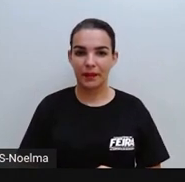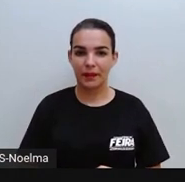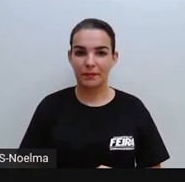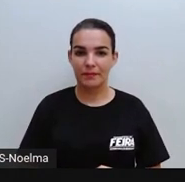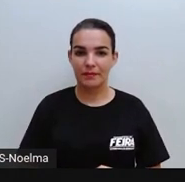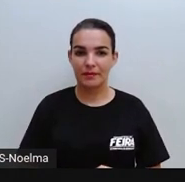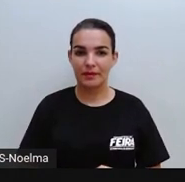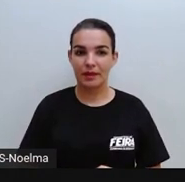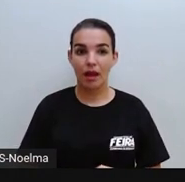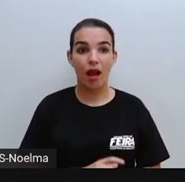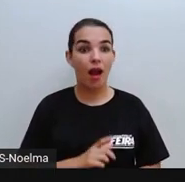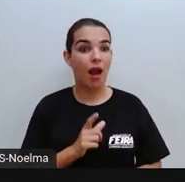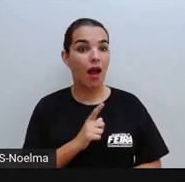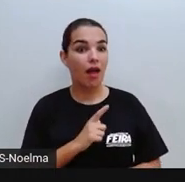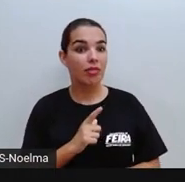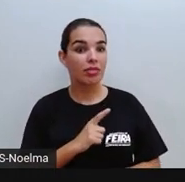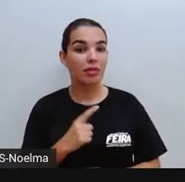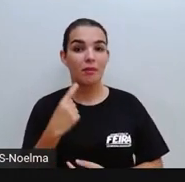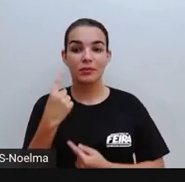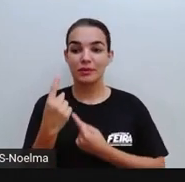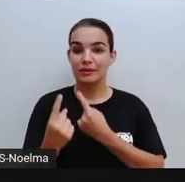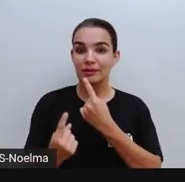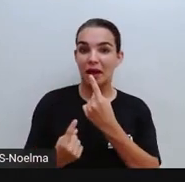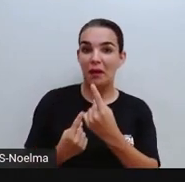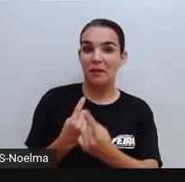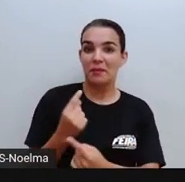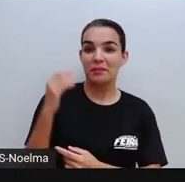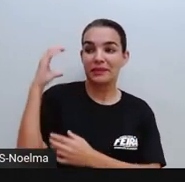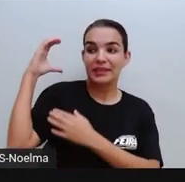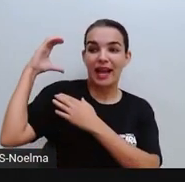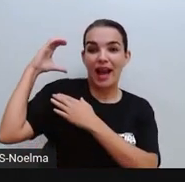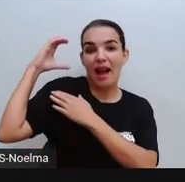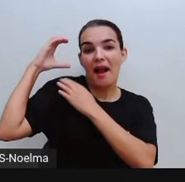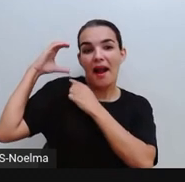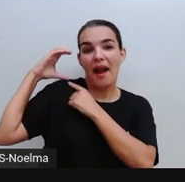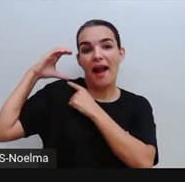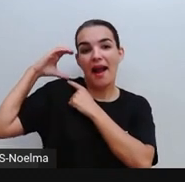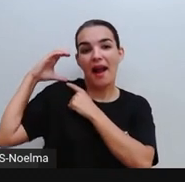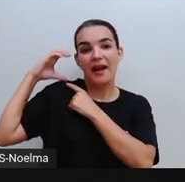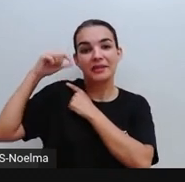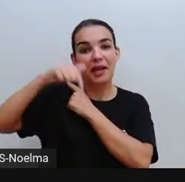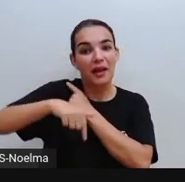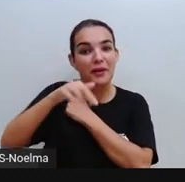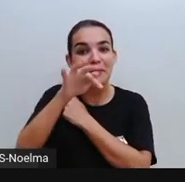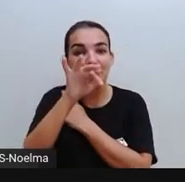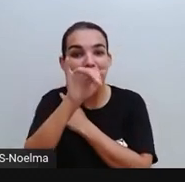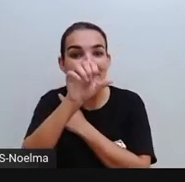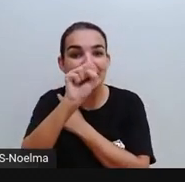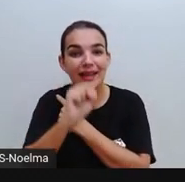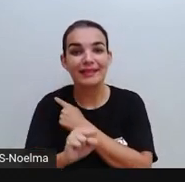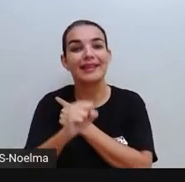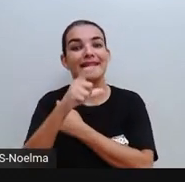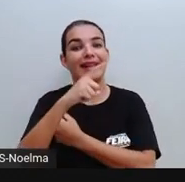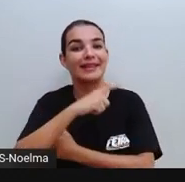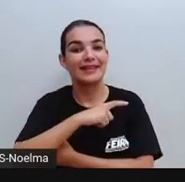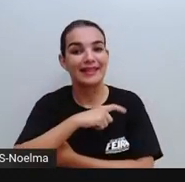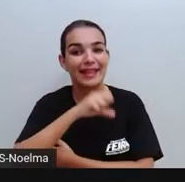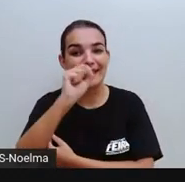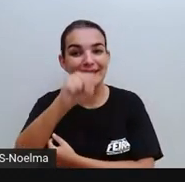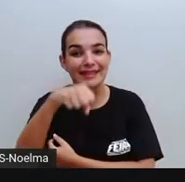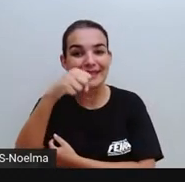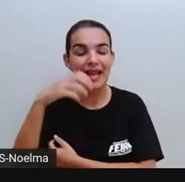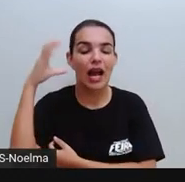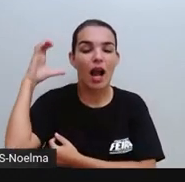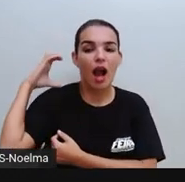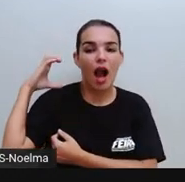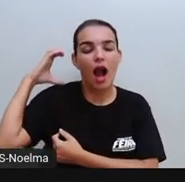bom e nós temos algumas rádios aqui em Feira de Santana certo que são